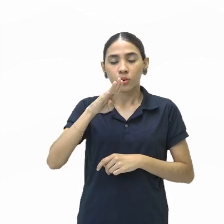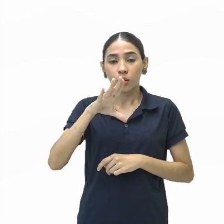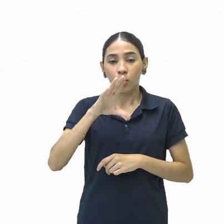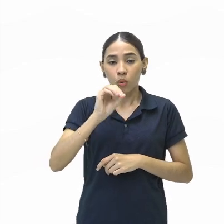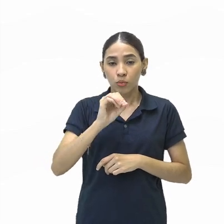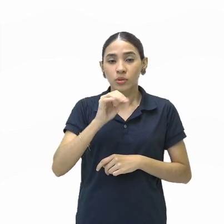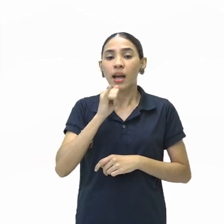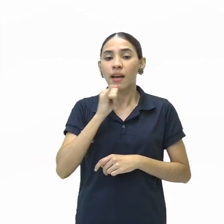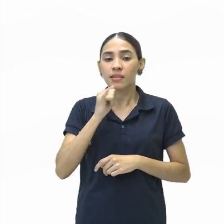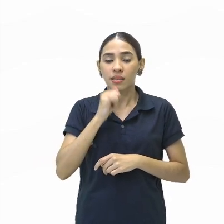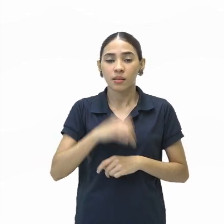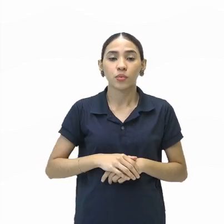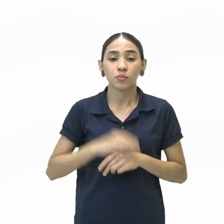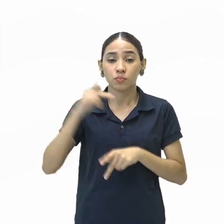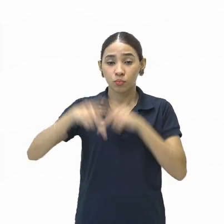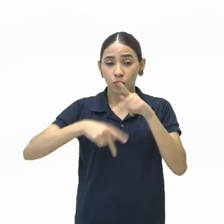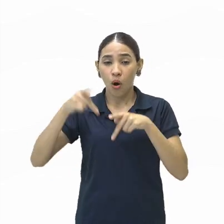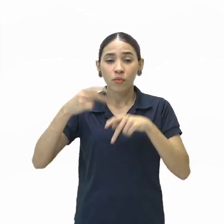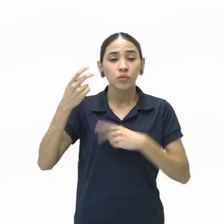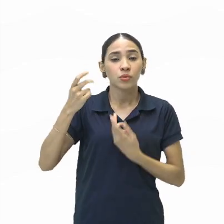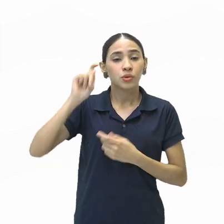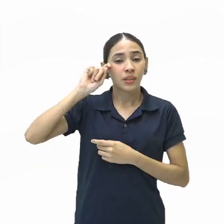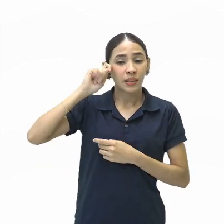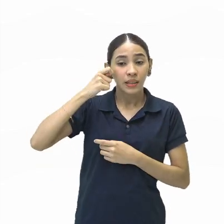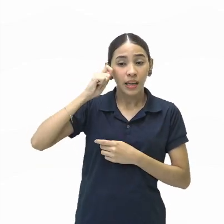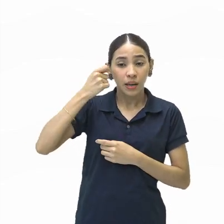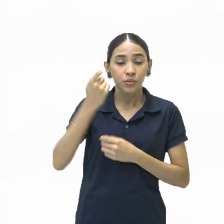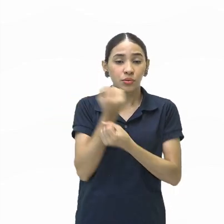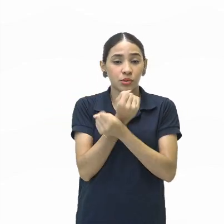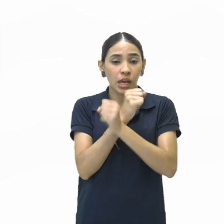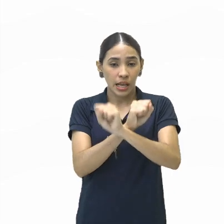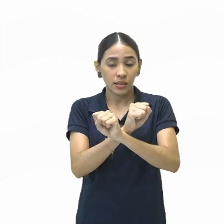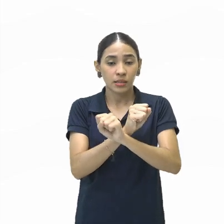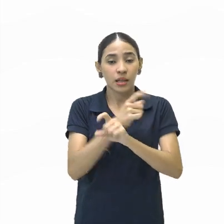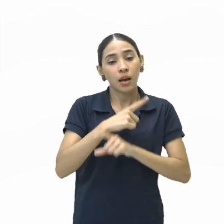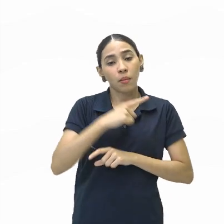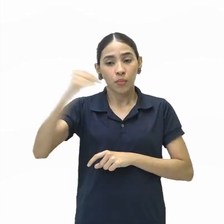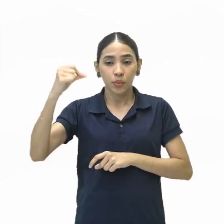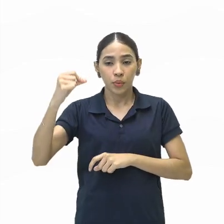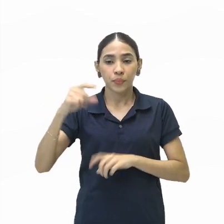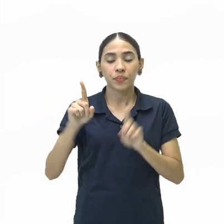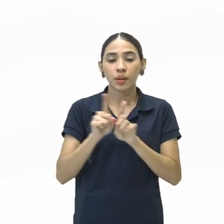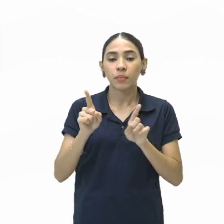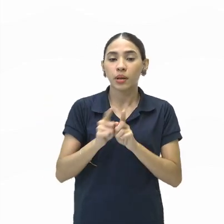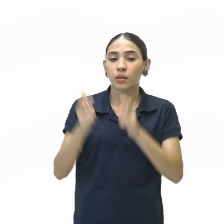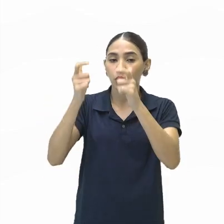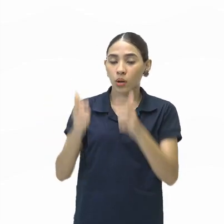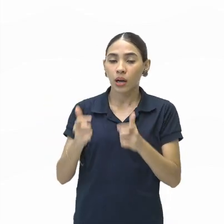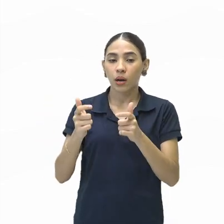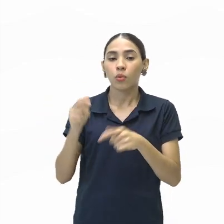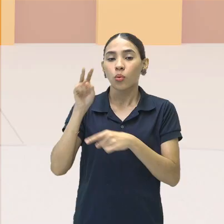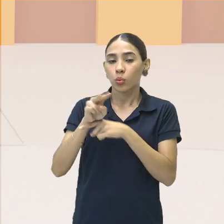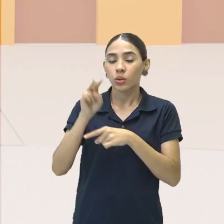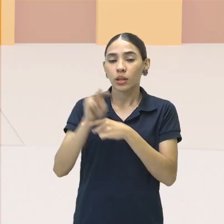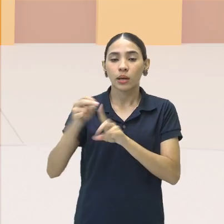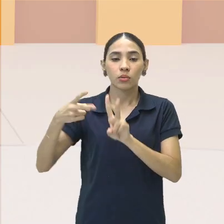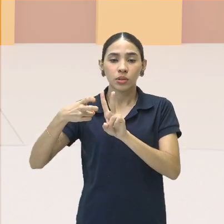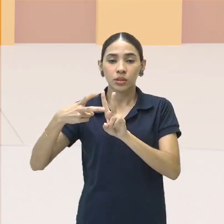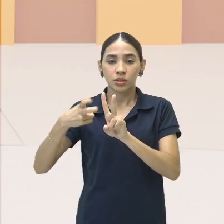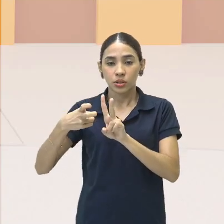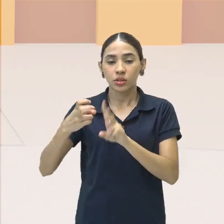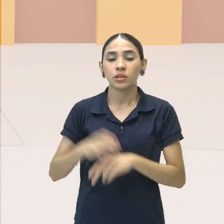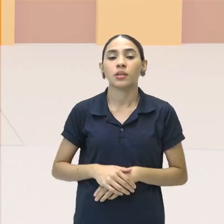para onde os negros africanos, né, escravizados fugiam, e também era um local de moradia para indígenas que